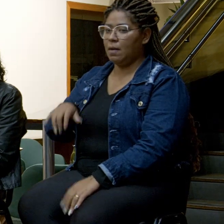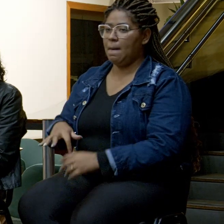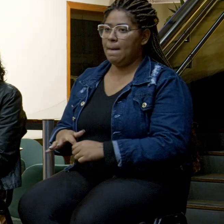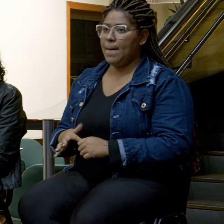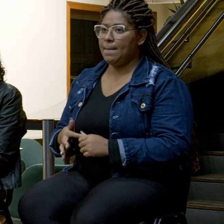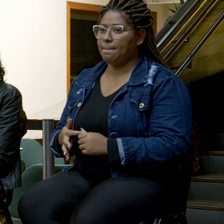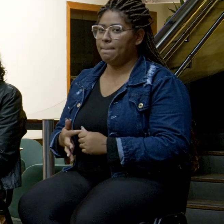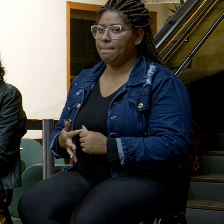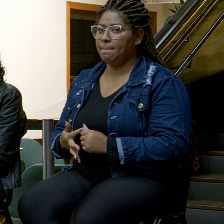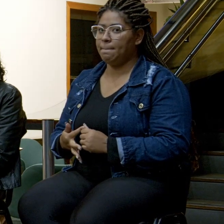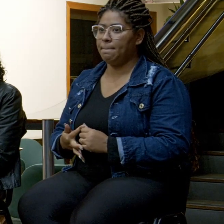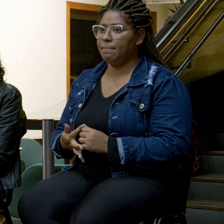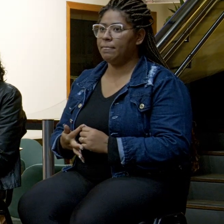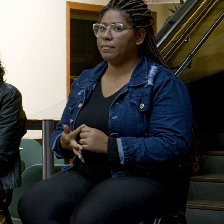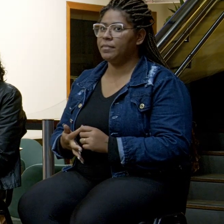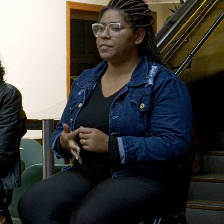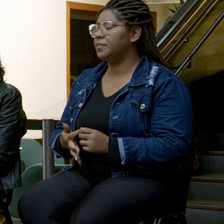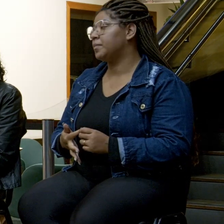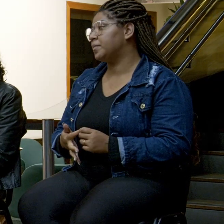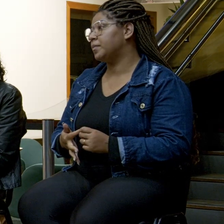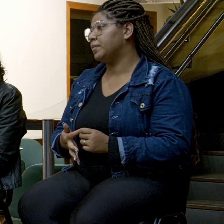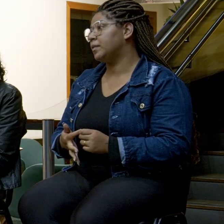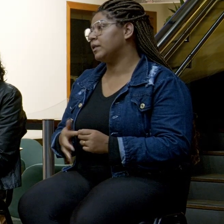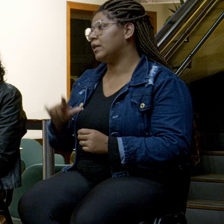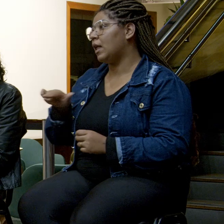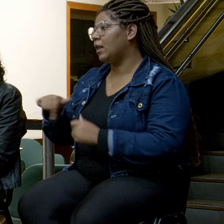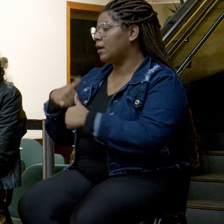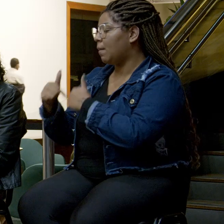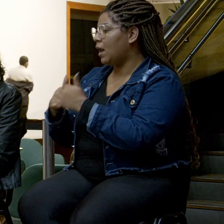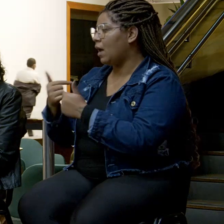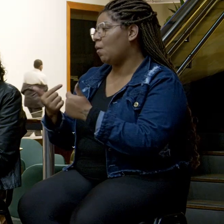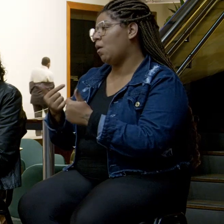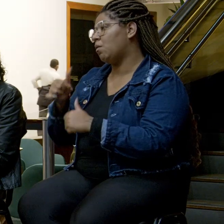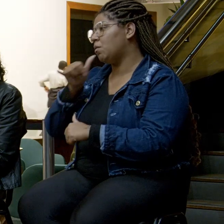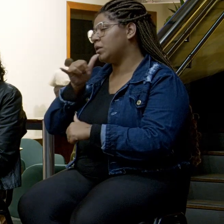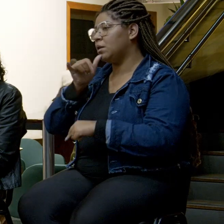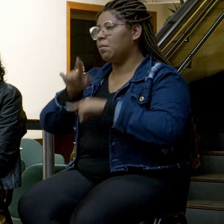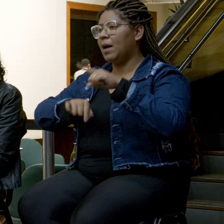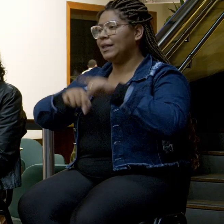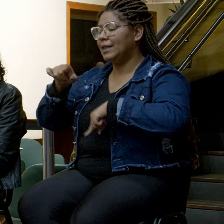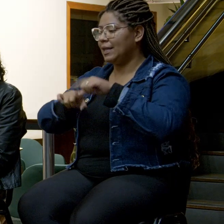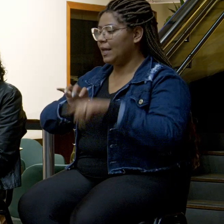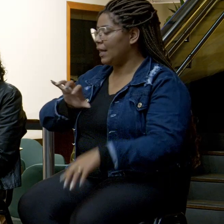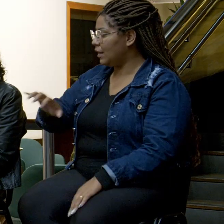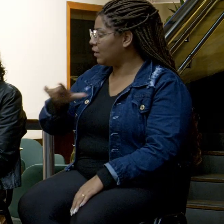dela trabalhar muito fortemente com alguns núcleos de material, acho que romper a separação entre eles, em